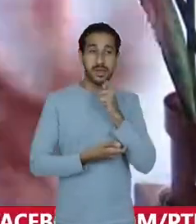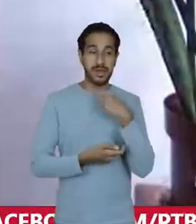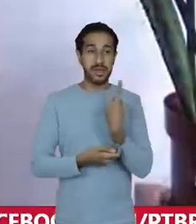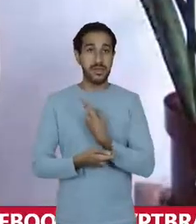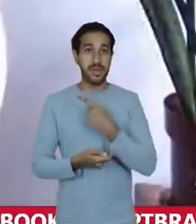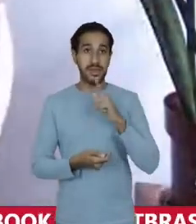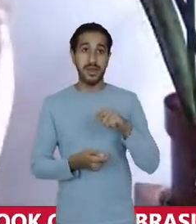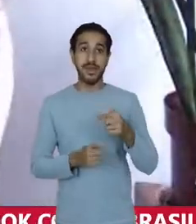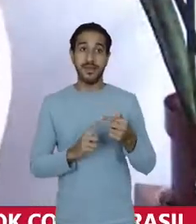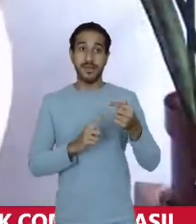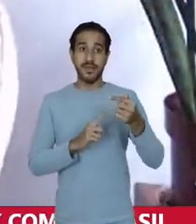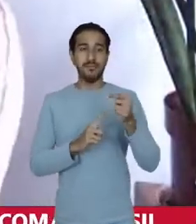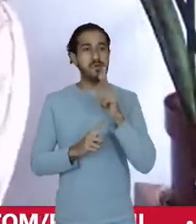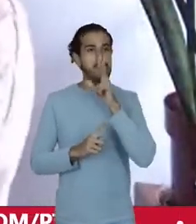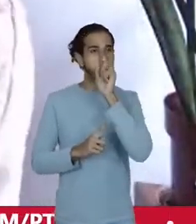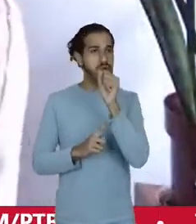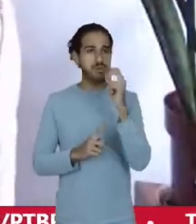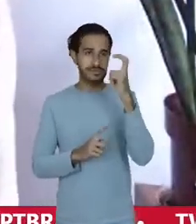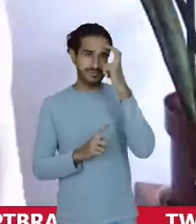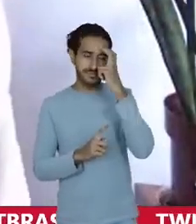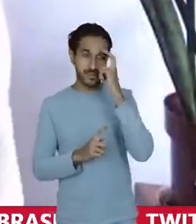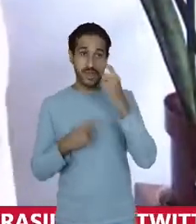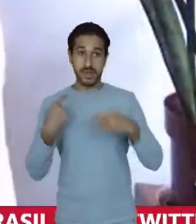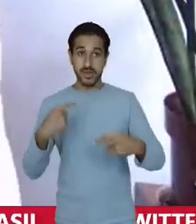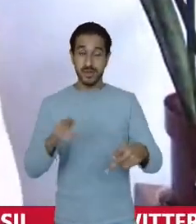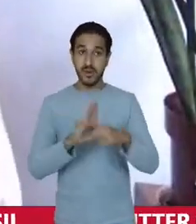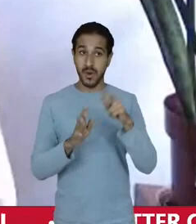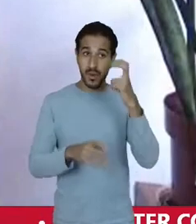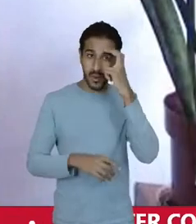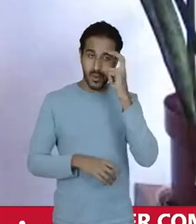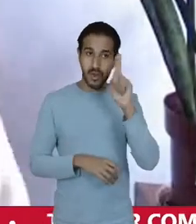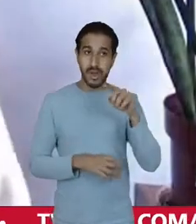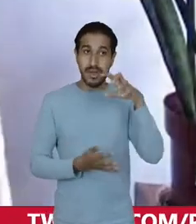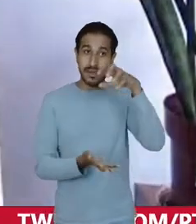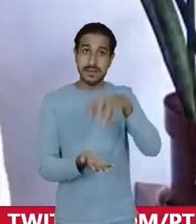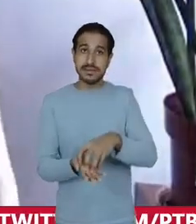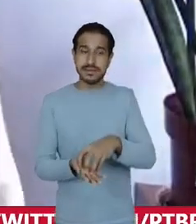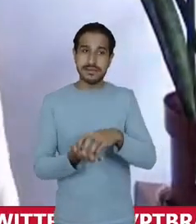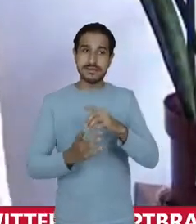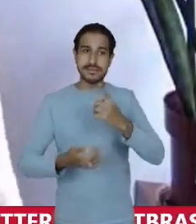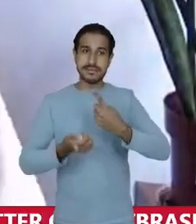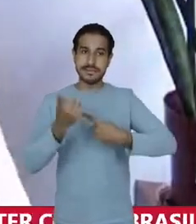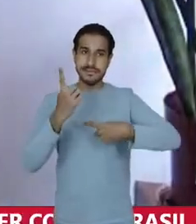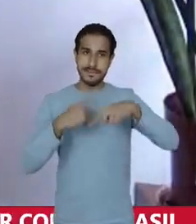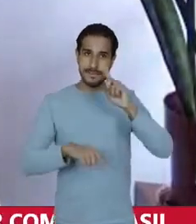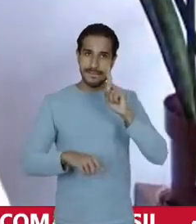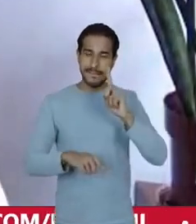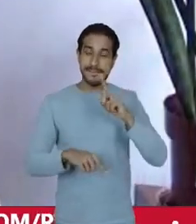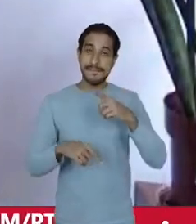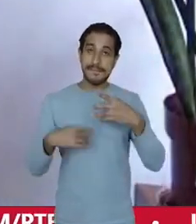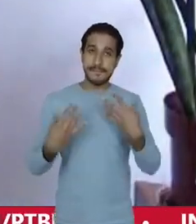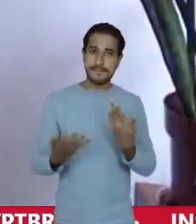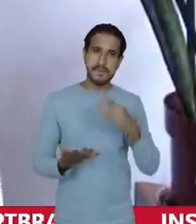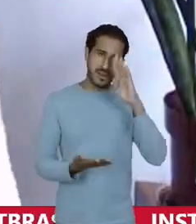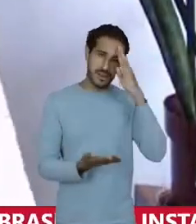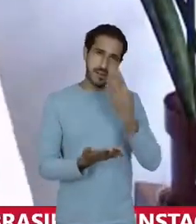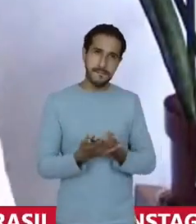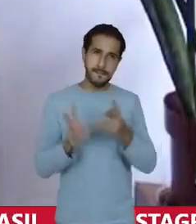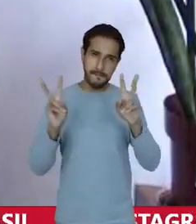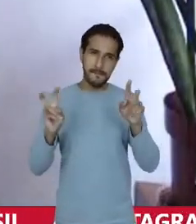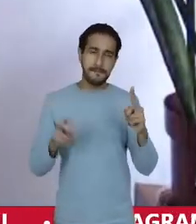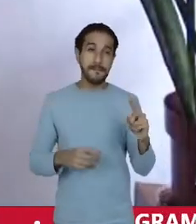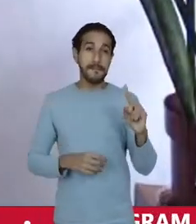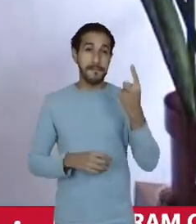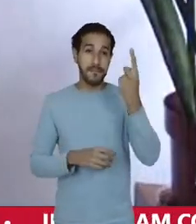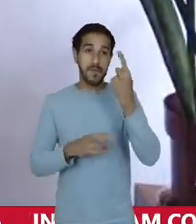gente seja a sétima potência cultural. O debate da cultura, ele está no centro da emancipação. Então, acho que esse é o